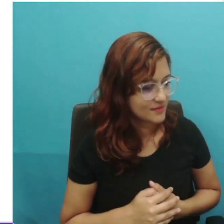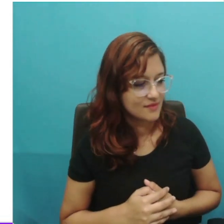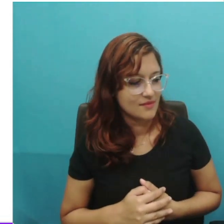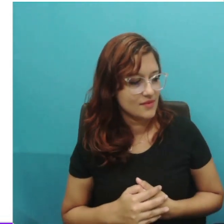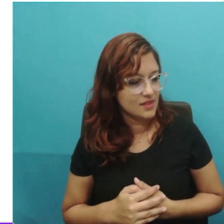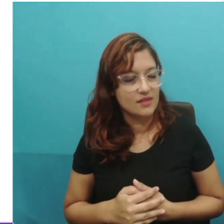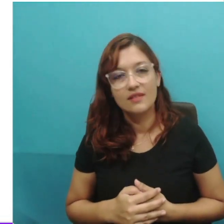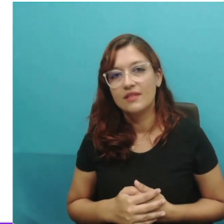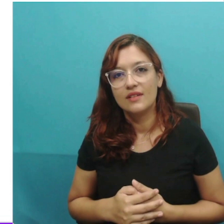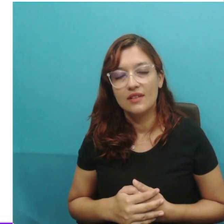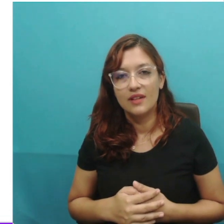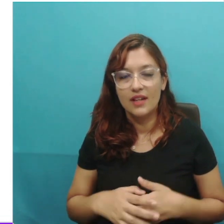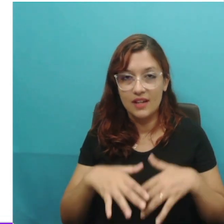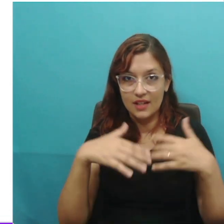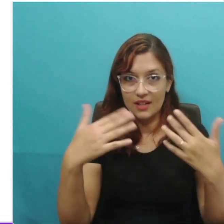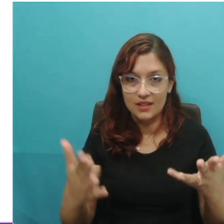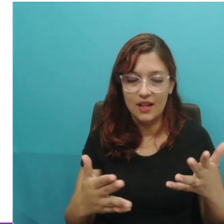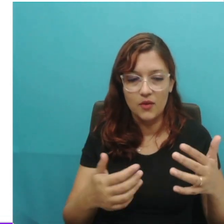palavra.